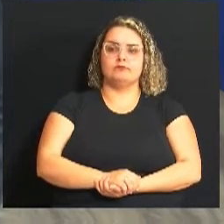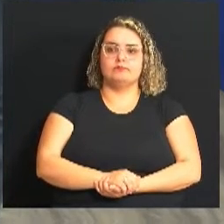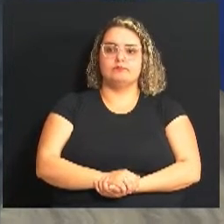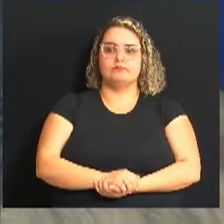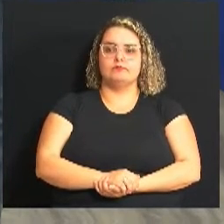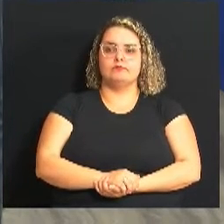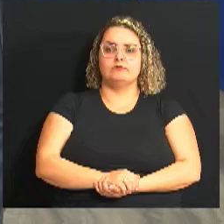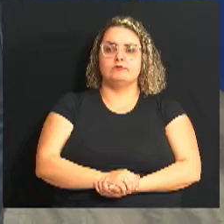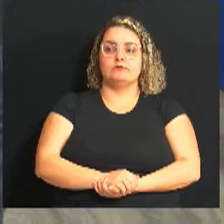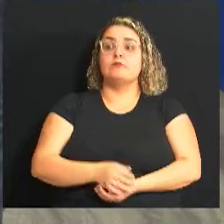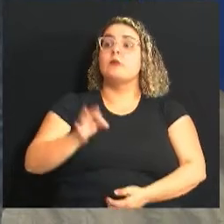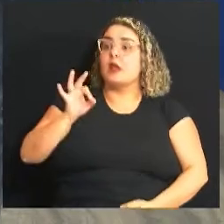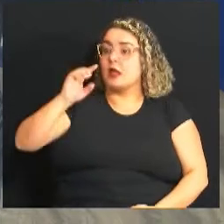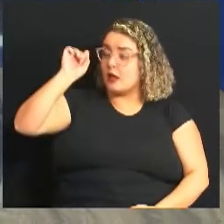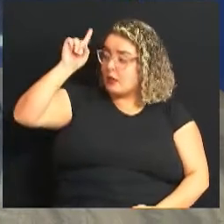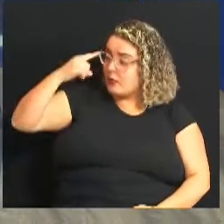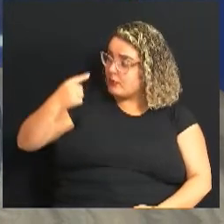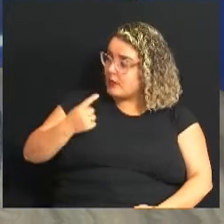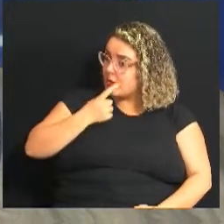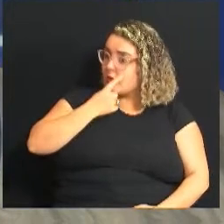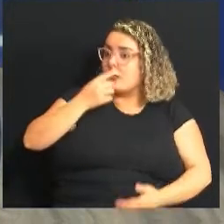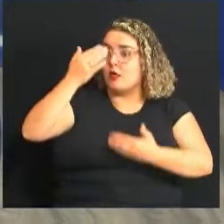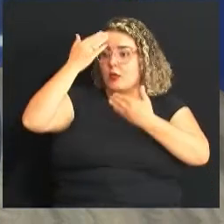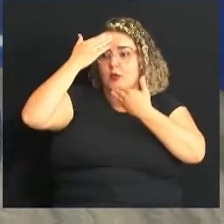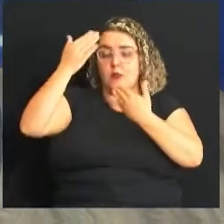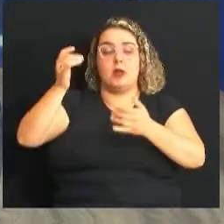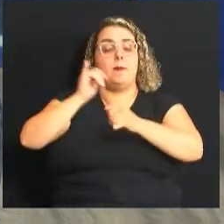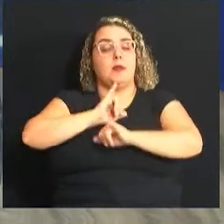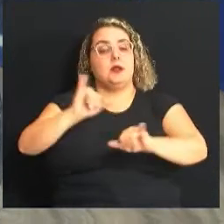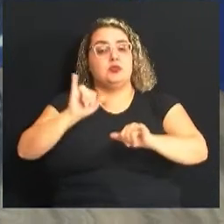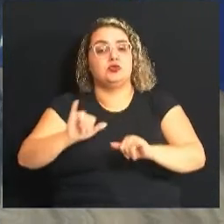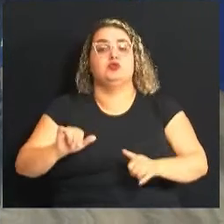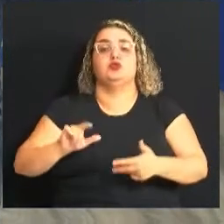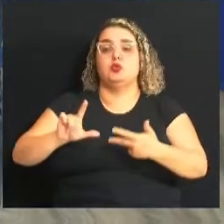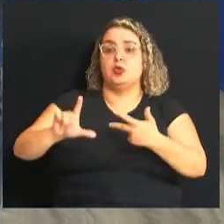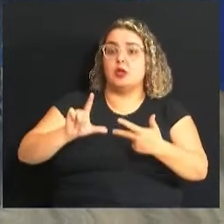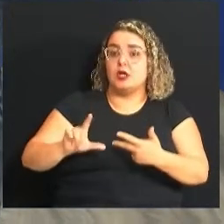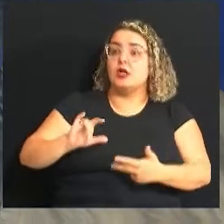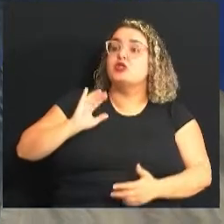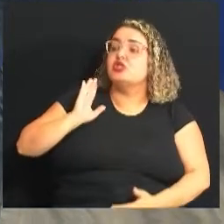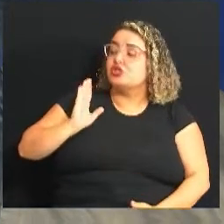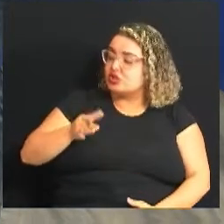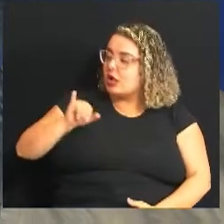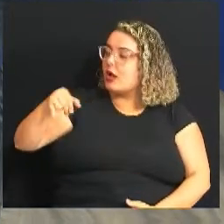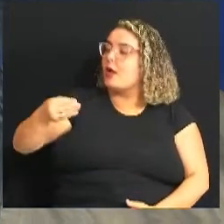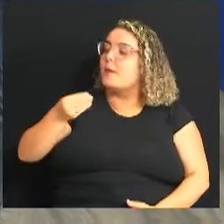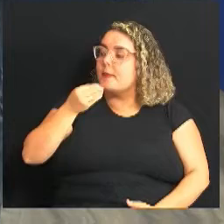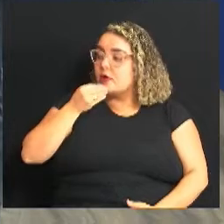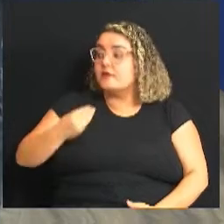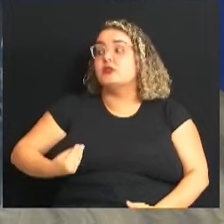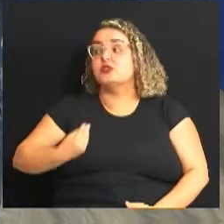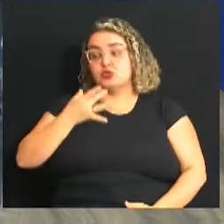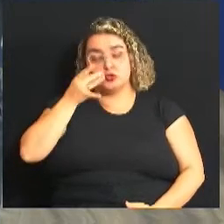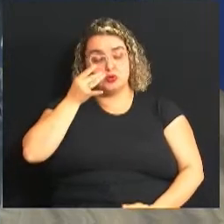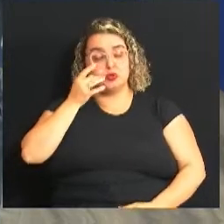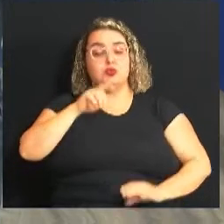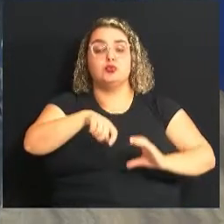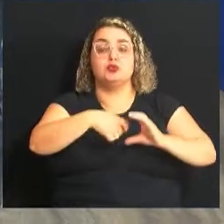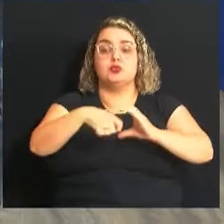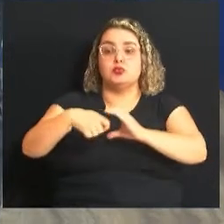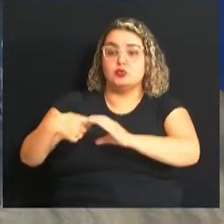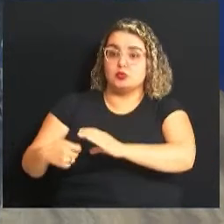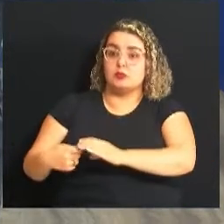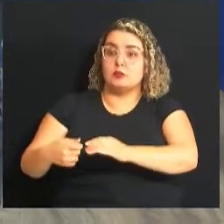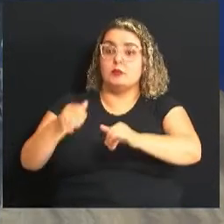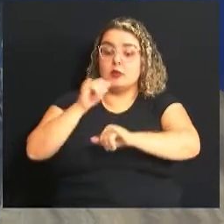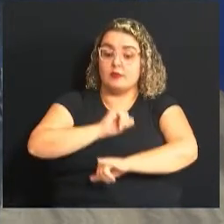Tá certo, então, Mirna Abreu, muito obrigado pelas notícias do Legislativo. Já quero aproveitar a sua presença aqui nos nossos estúdios para nós